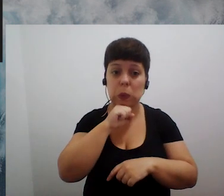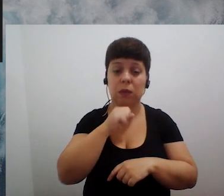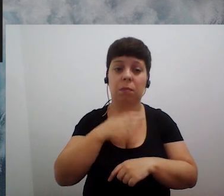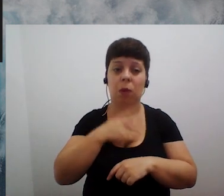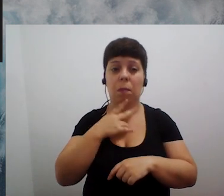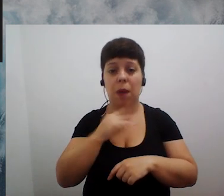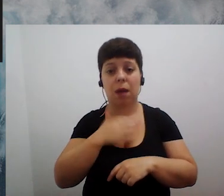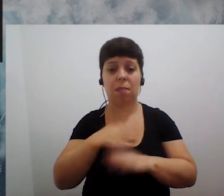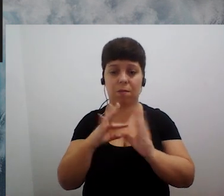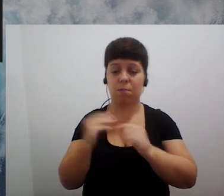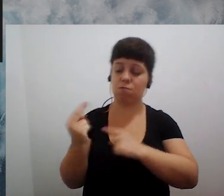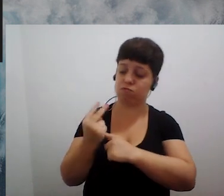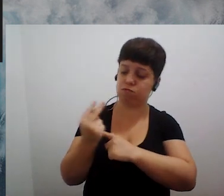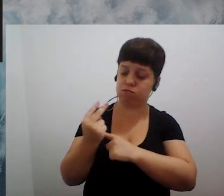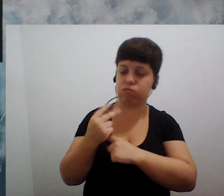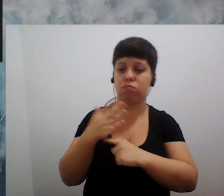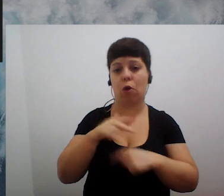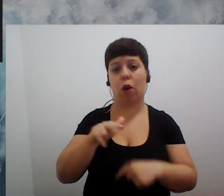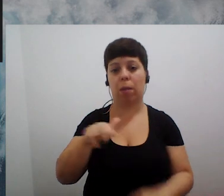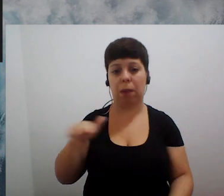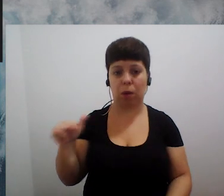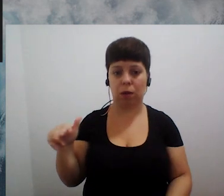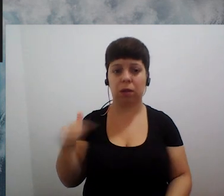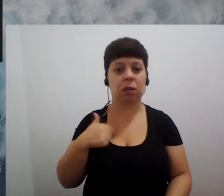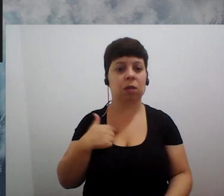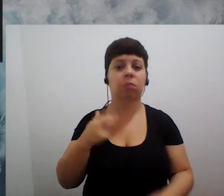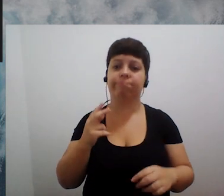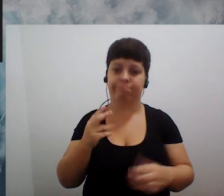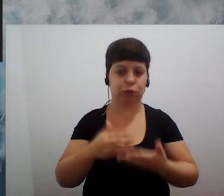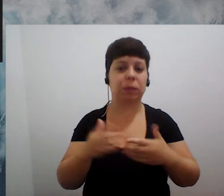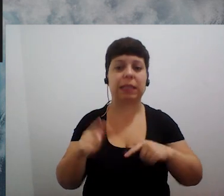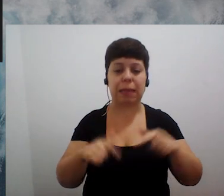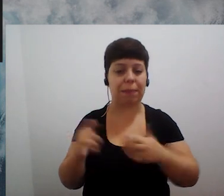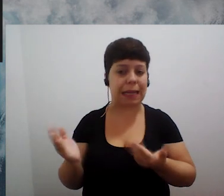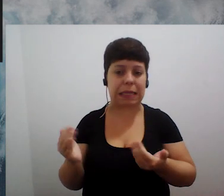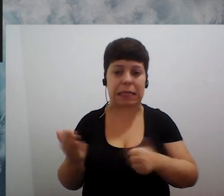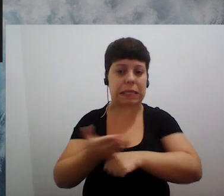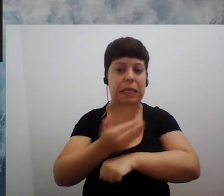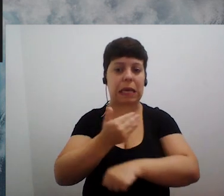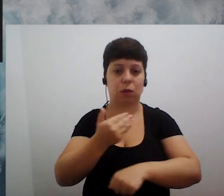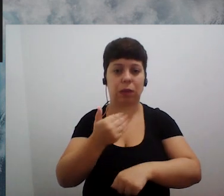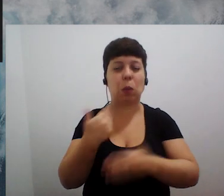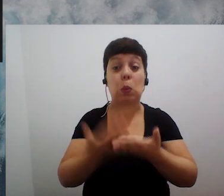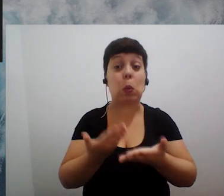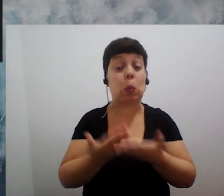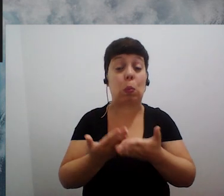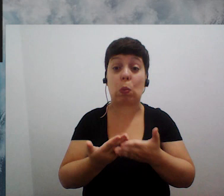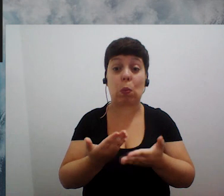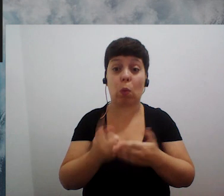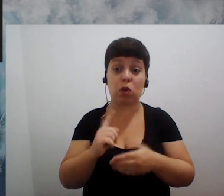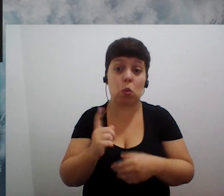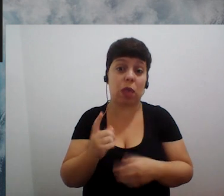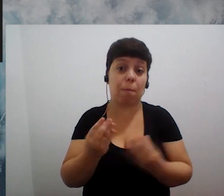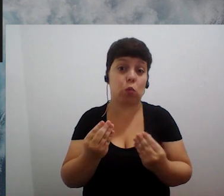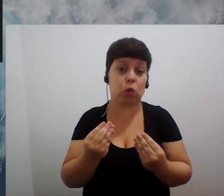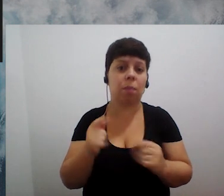pais também, né? Como meu pai, minha família teve comigo, com meus irmãos. Então, comecei a trabalhar muito cedo também. E eu não estudei tanto,